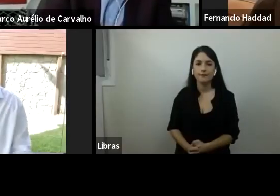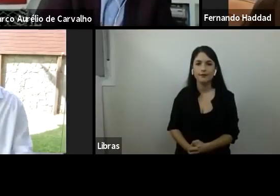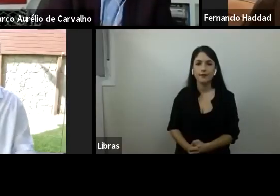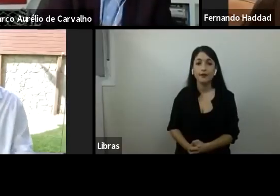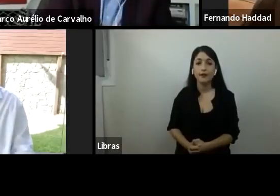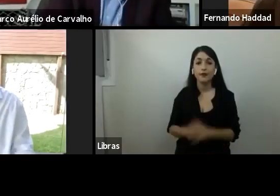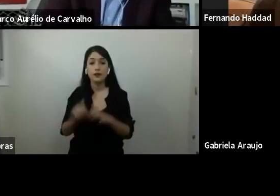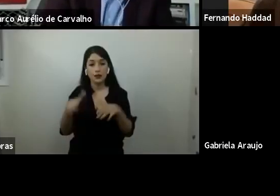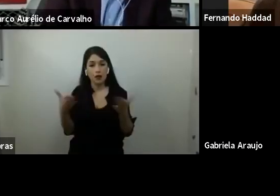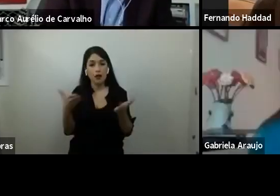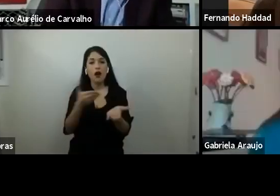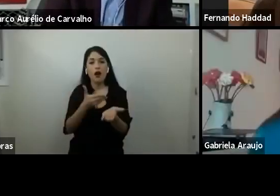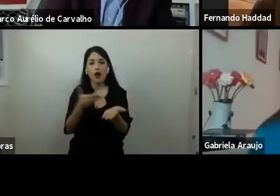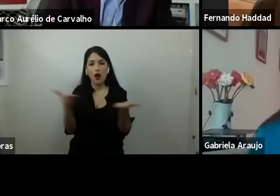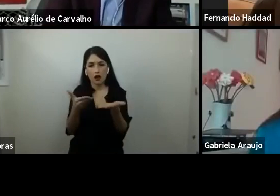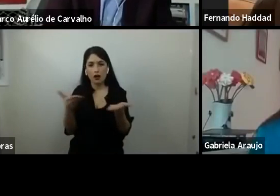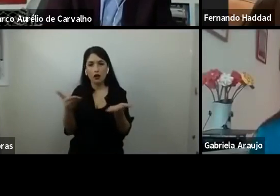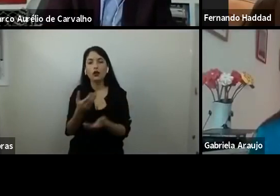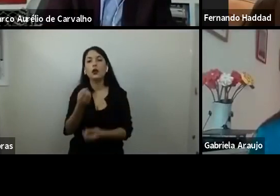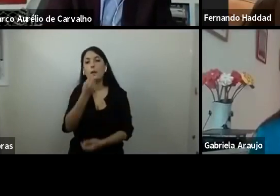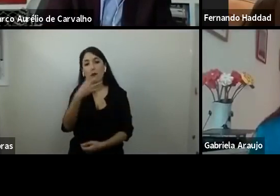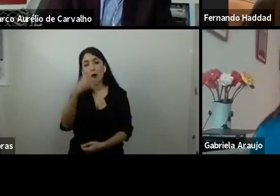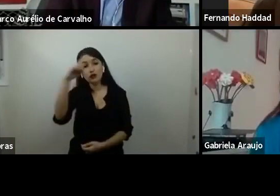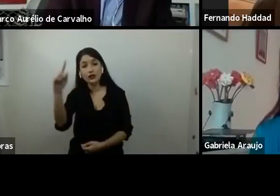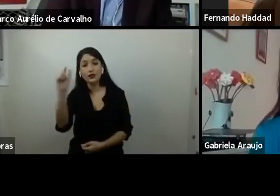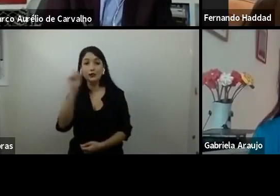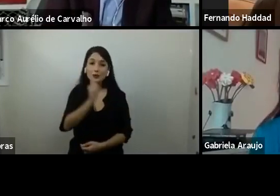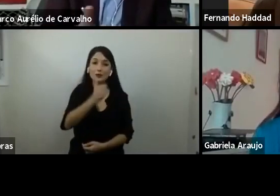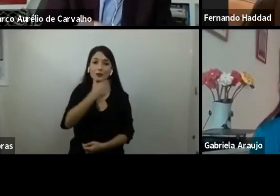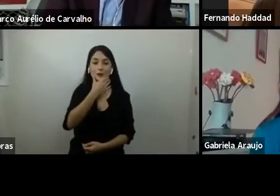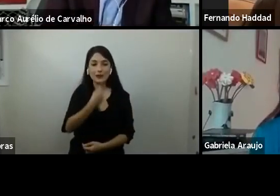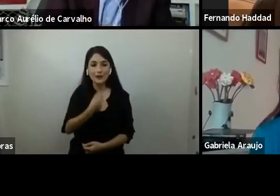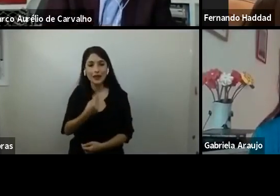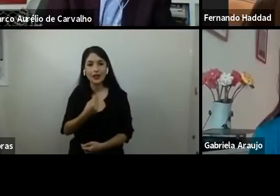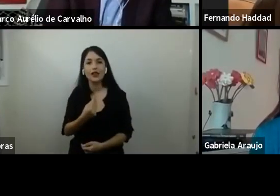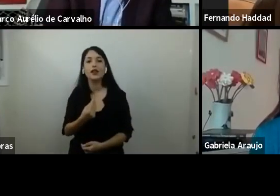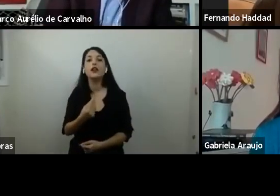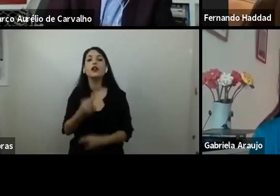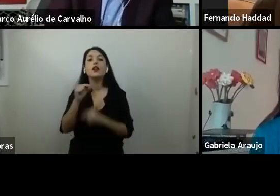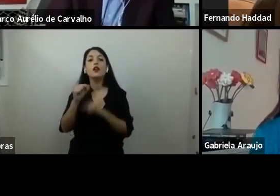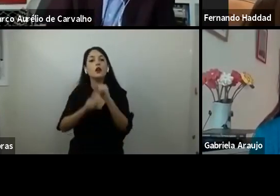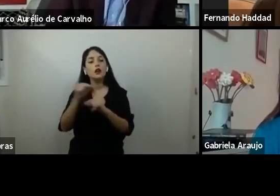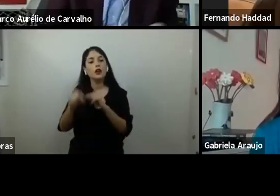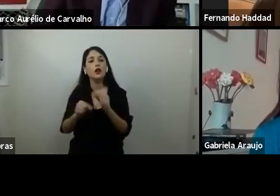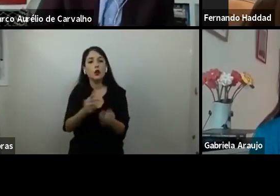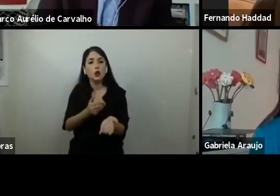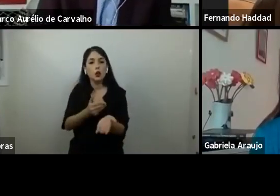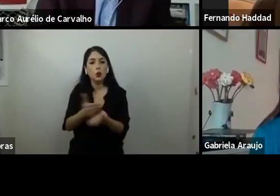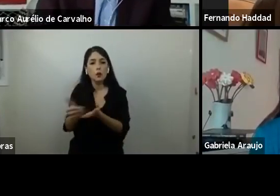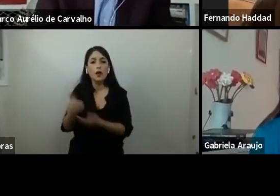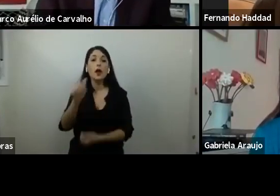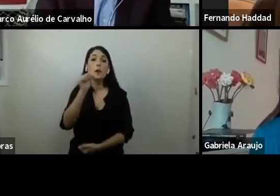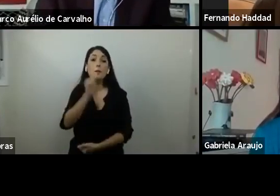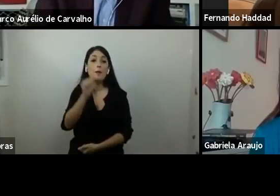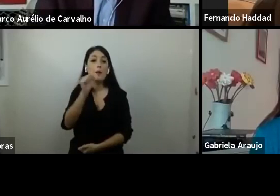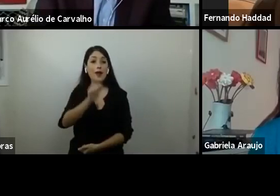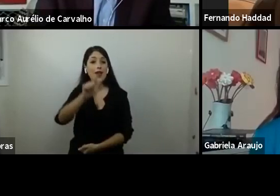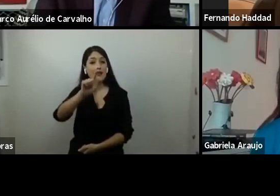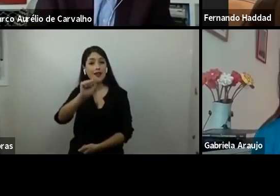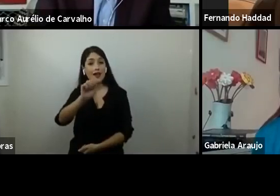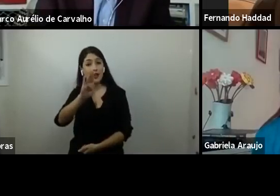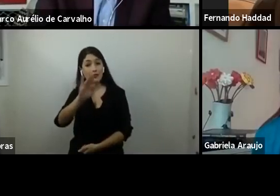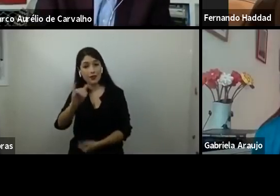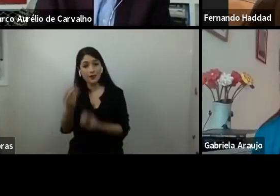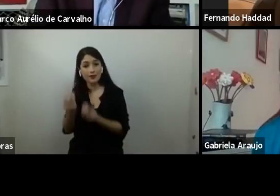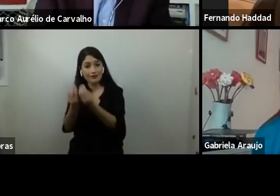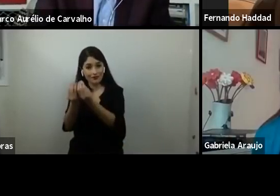Então, agora sim, bom dia a todas e todos. E eu passo a palavra, então, para a nossa querida Gabriela Araújo. Gabi,